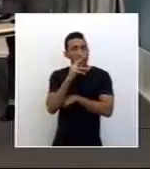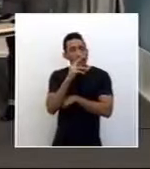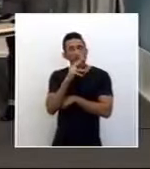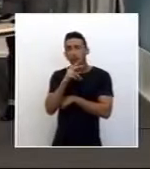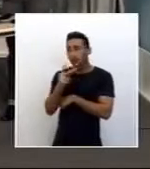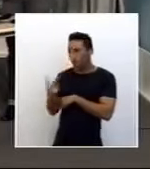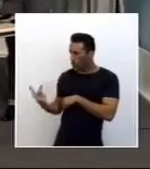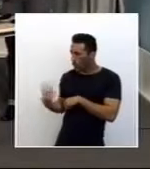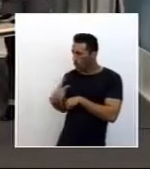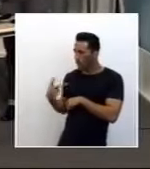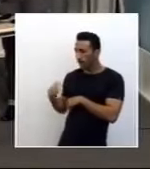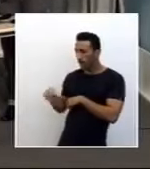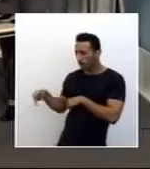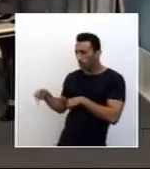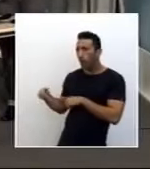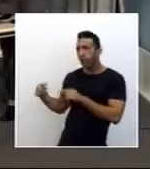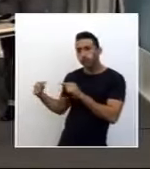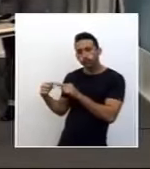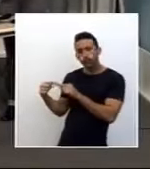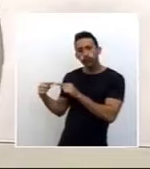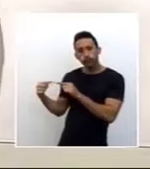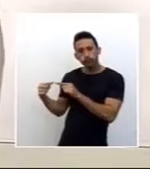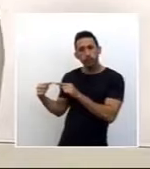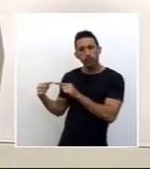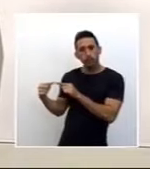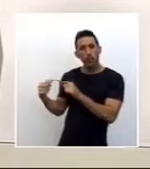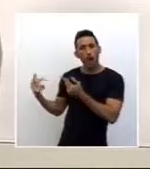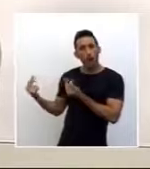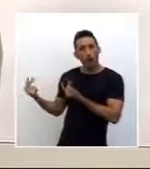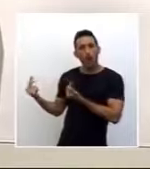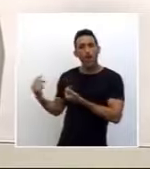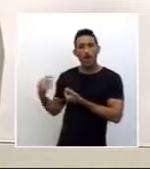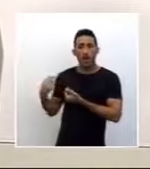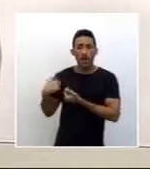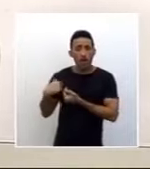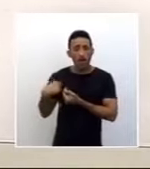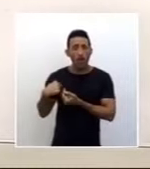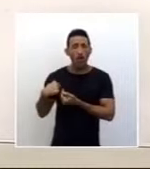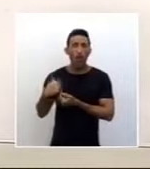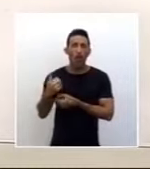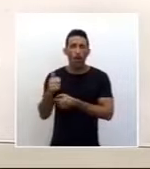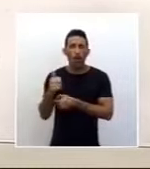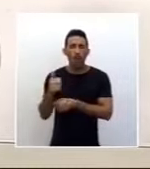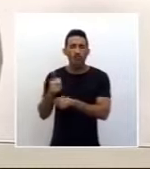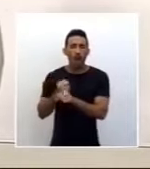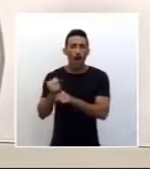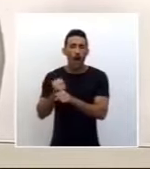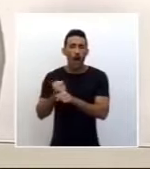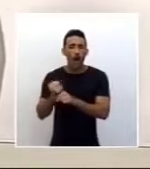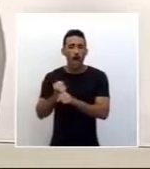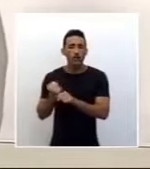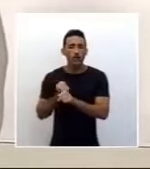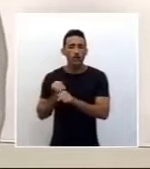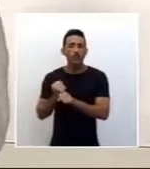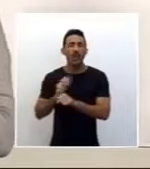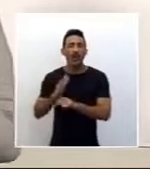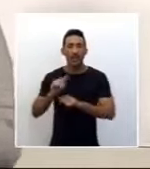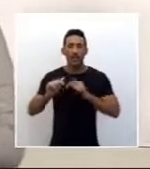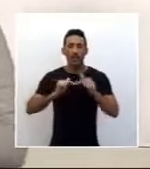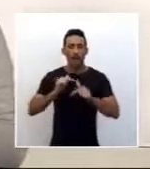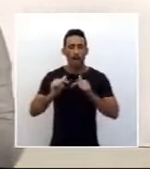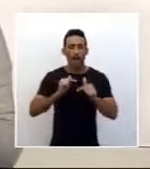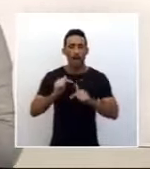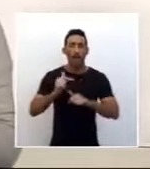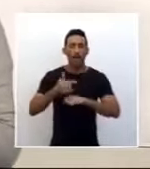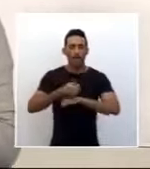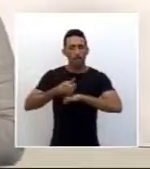com pensamento do João eu sair da sala de aula né eu tô há 11 anos numa escola Sou professora 22 anos